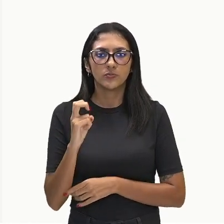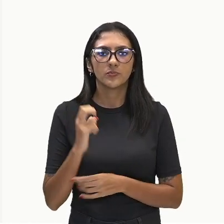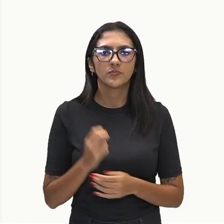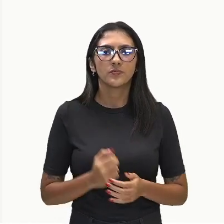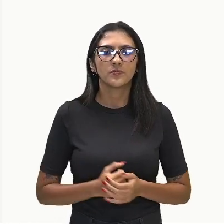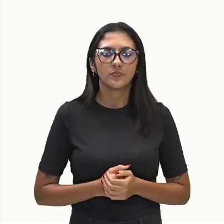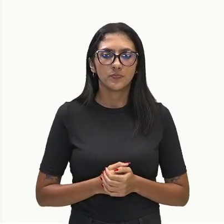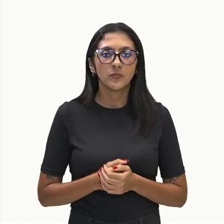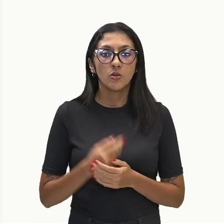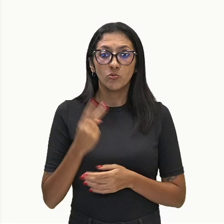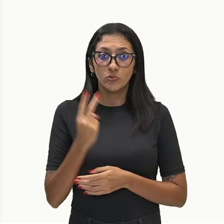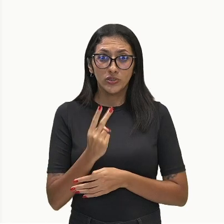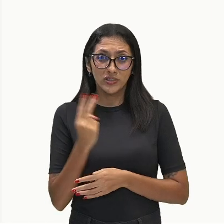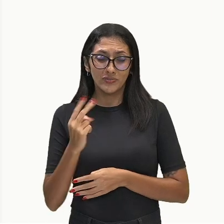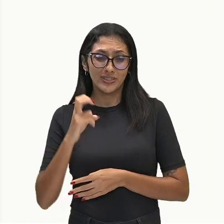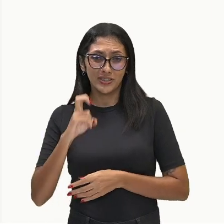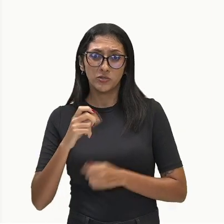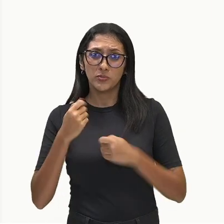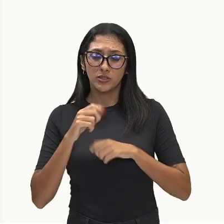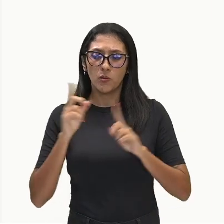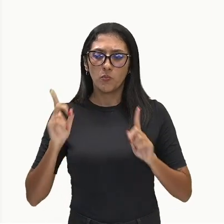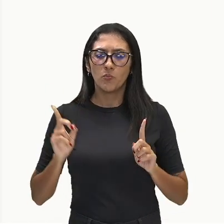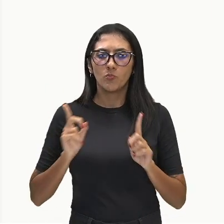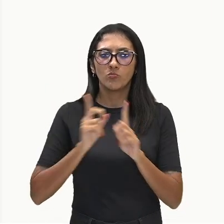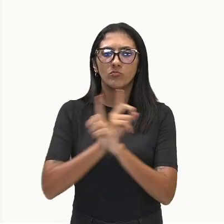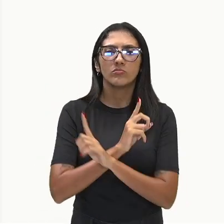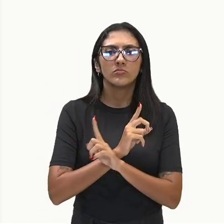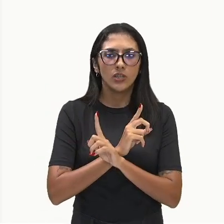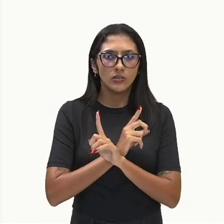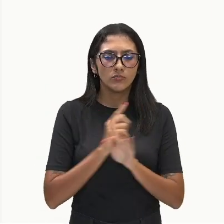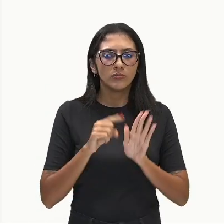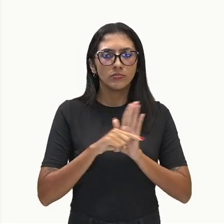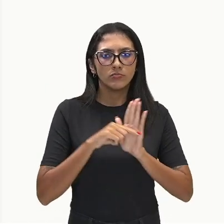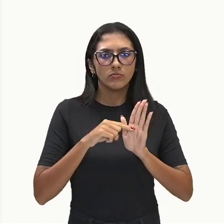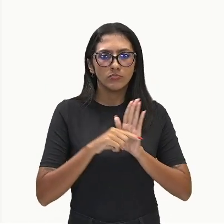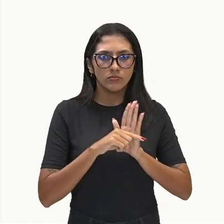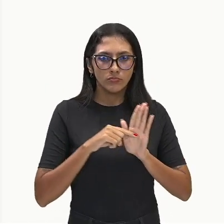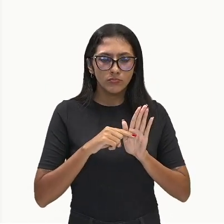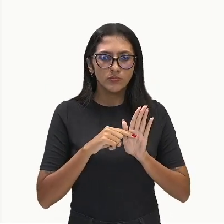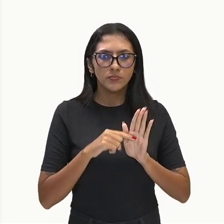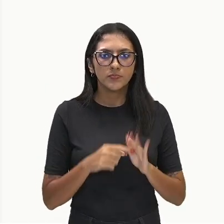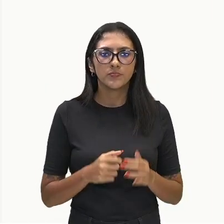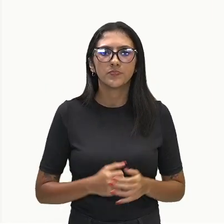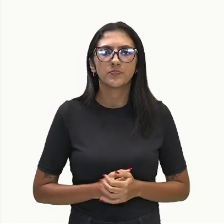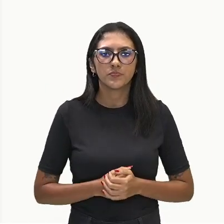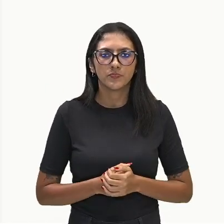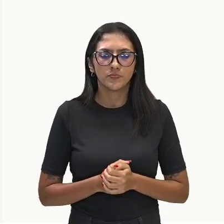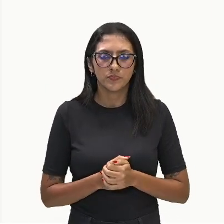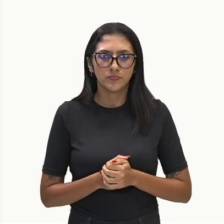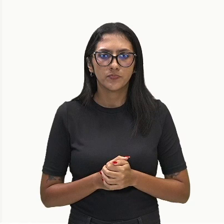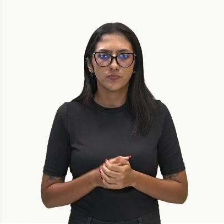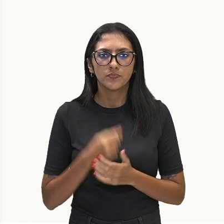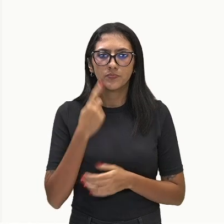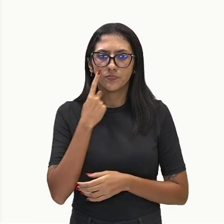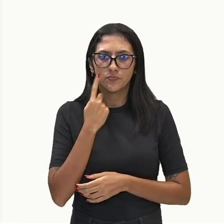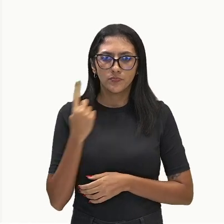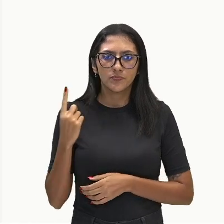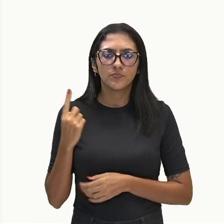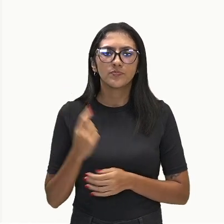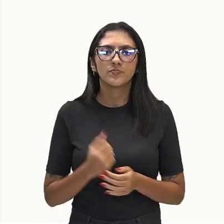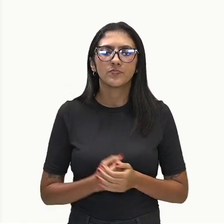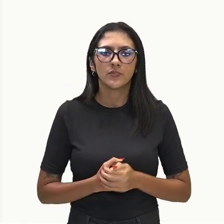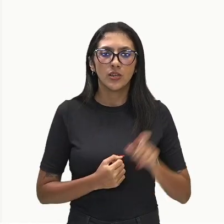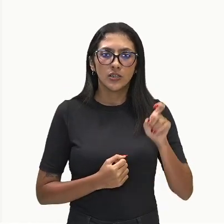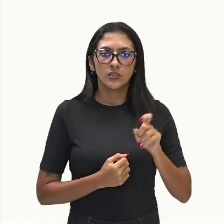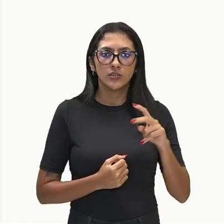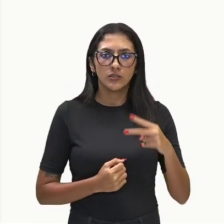vai pegar o 225, passar subtraindo, nós vamos ter 289 menos 25 igual